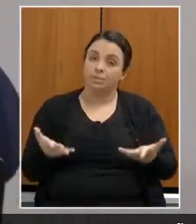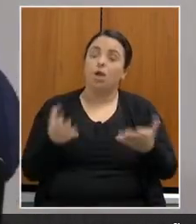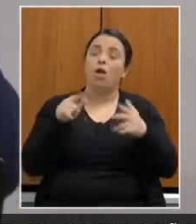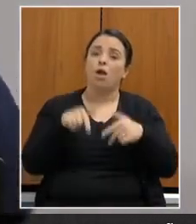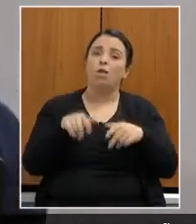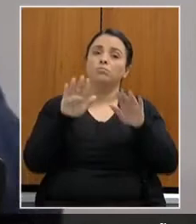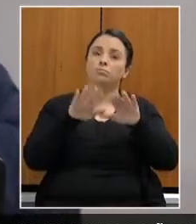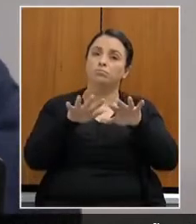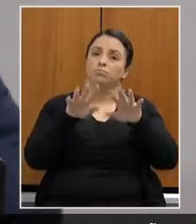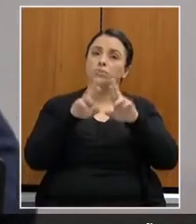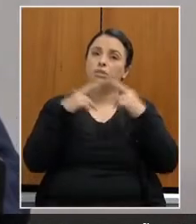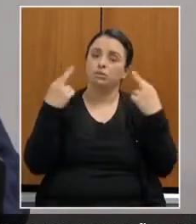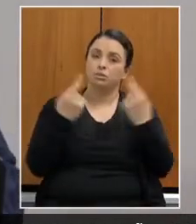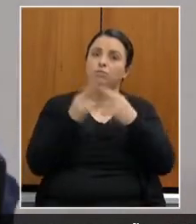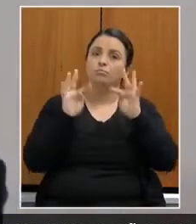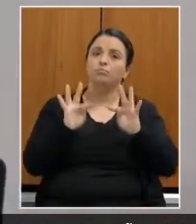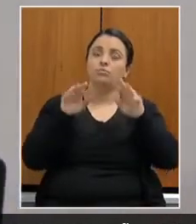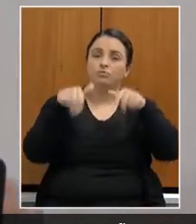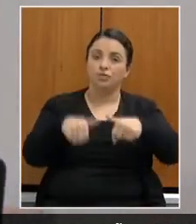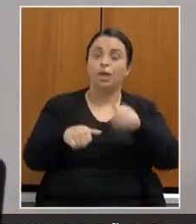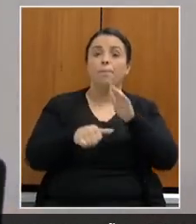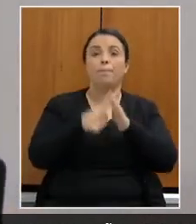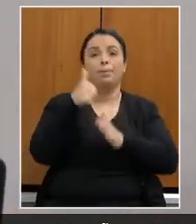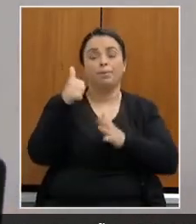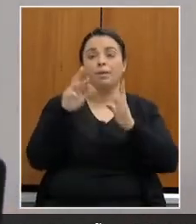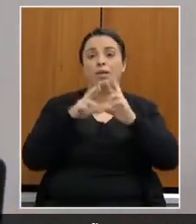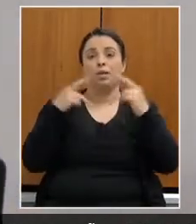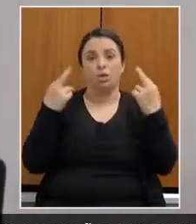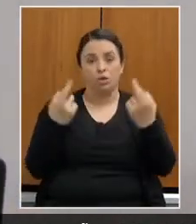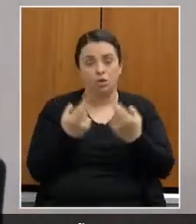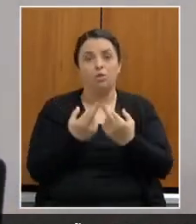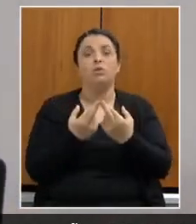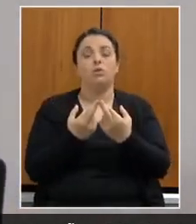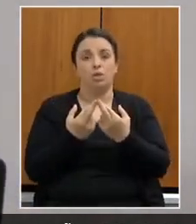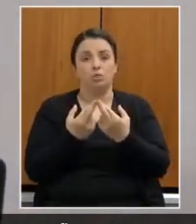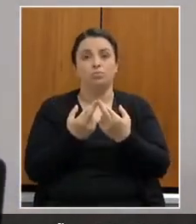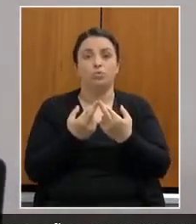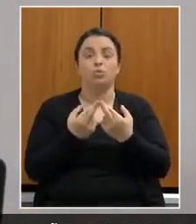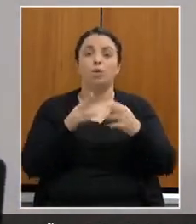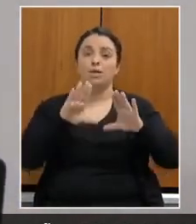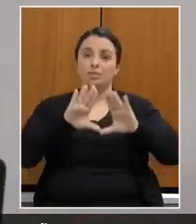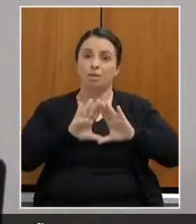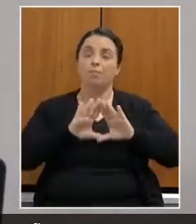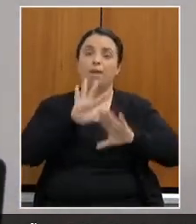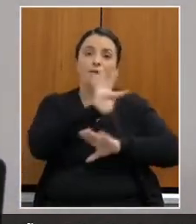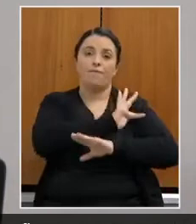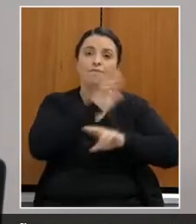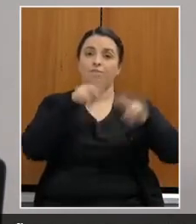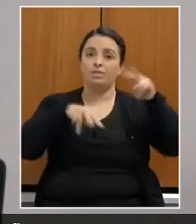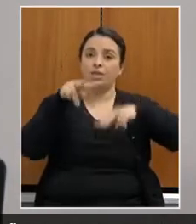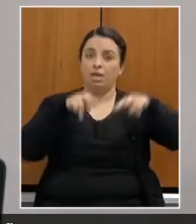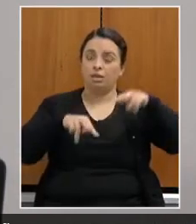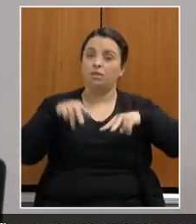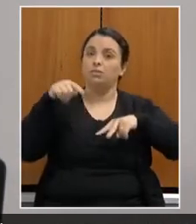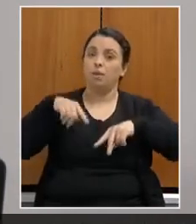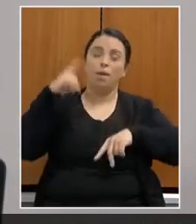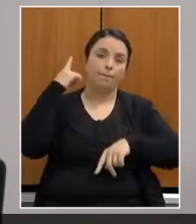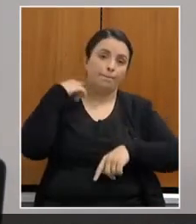nossa reunião, a primeira reunião da Assembleia Fiscaliza de Minas Gerais,